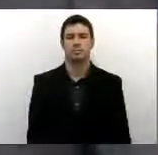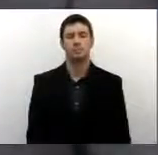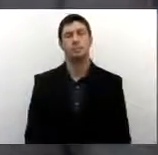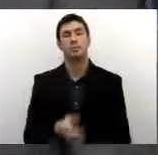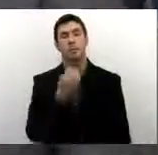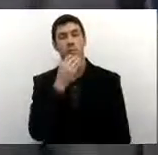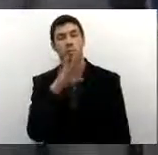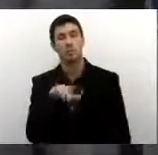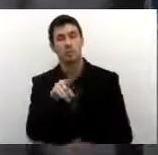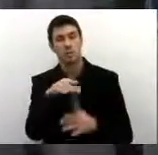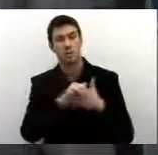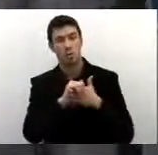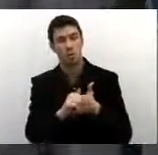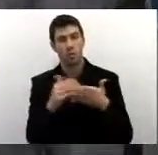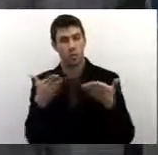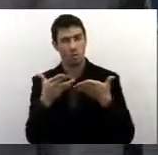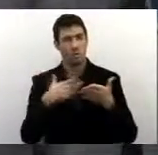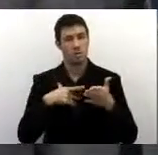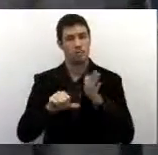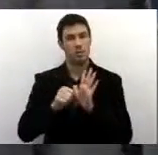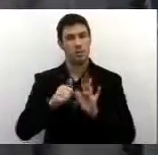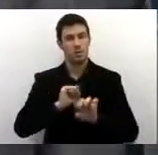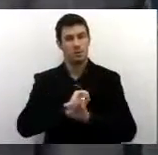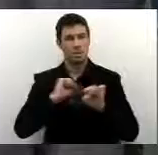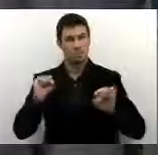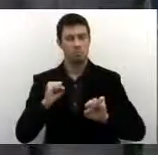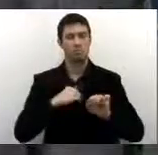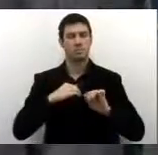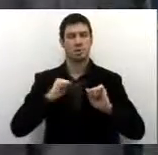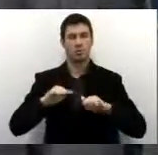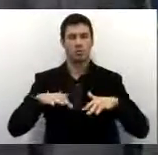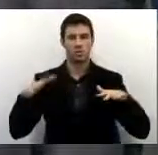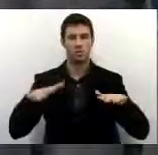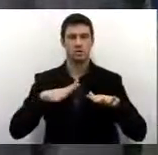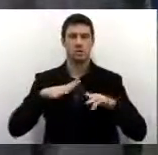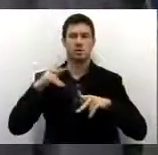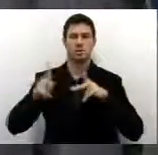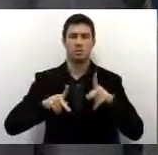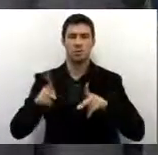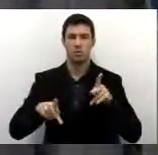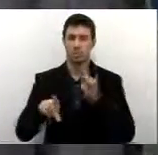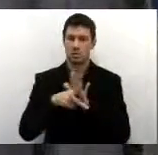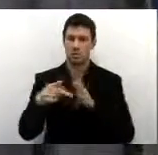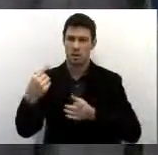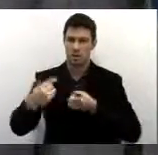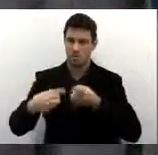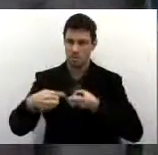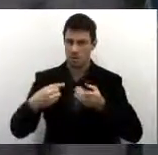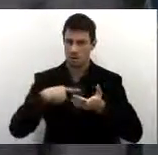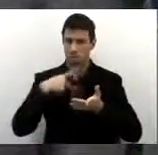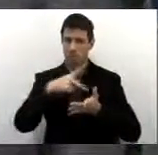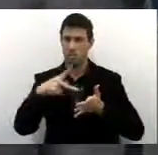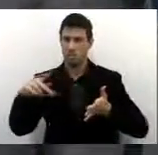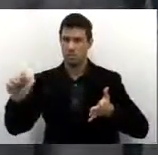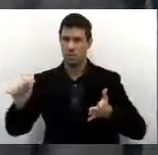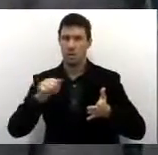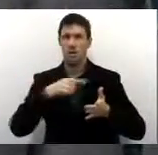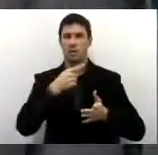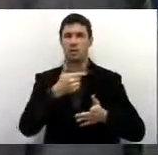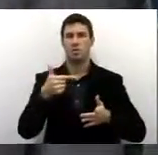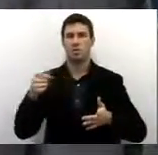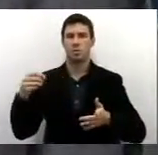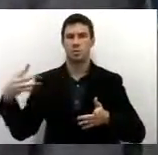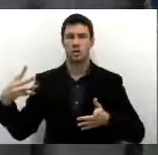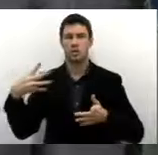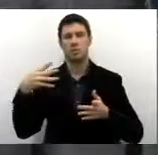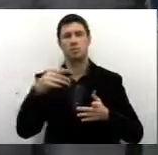Muito bem, você acompanhou, portanto, a primeira manhã de audiências públicas aqui para debater o PPA 2014-2017 e também